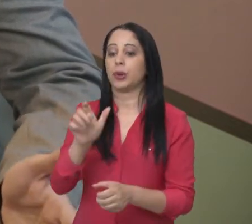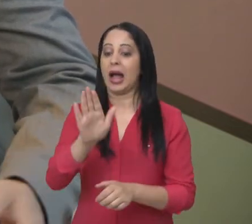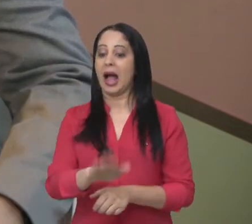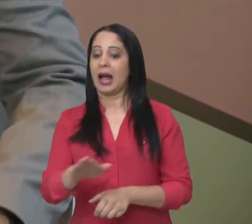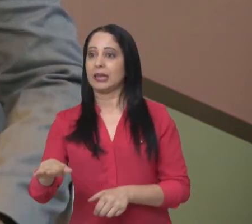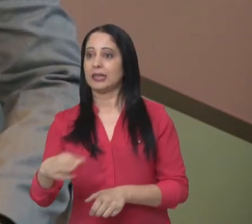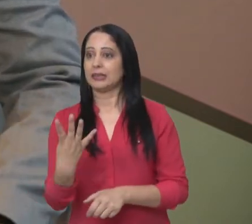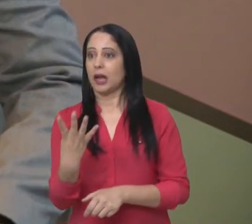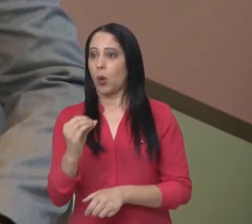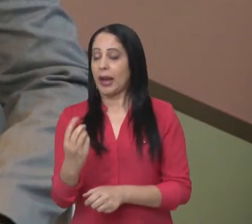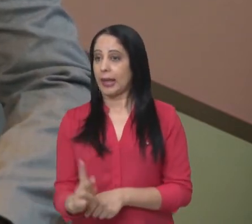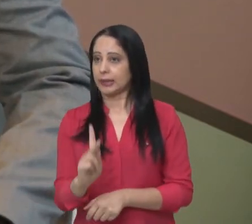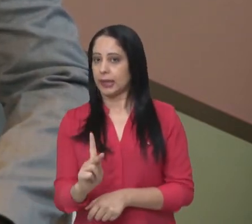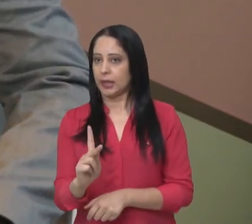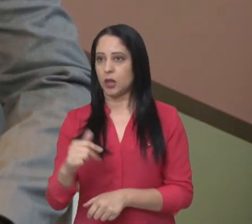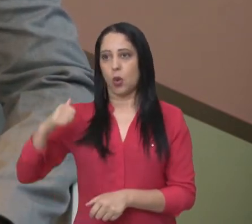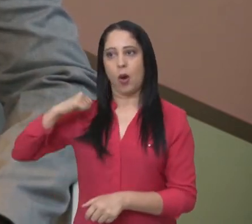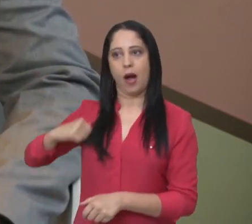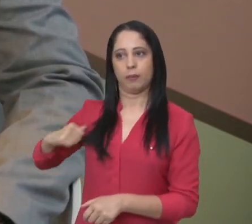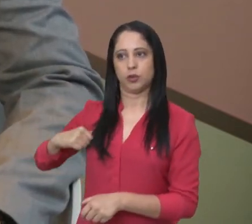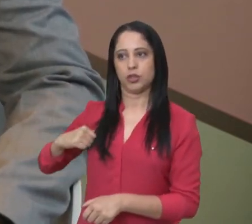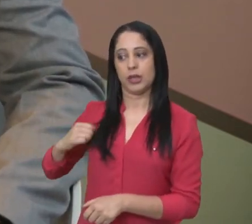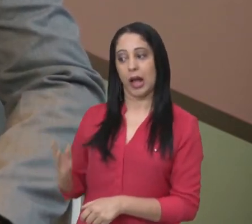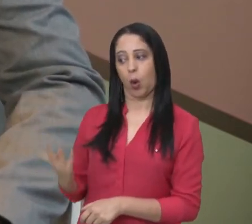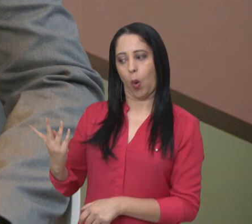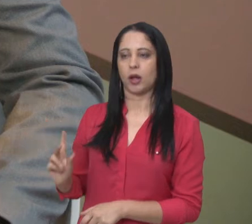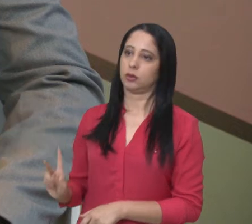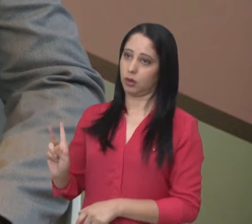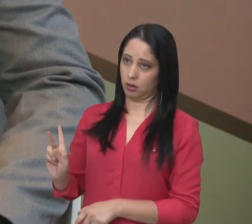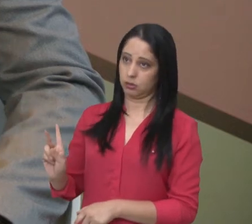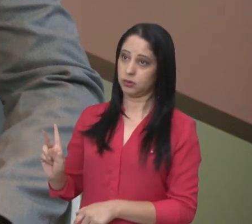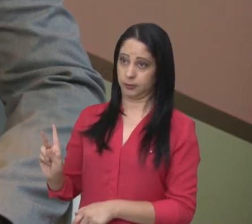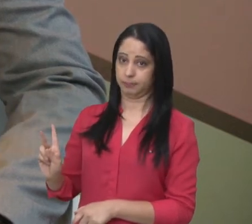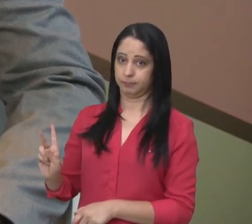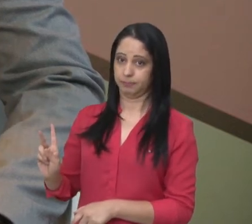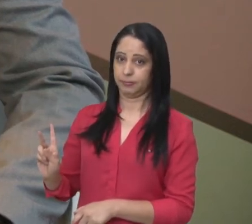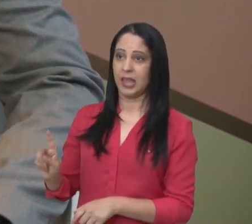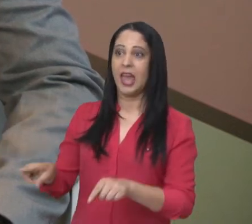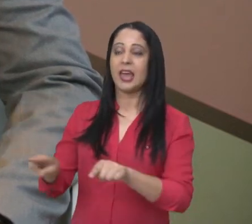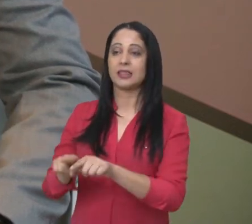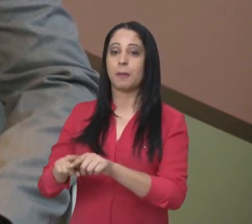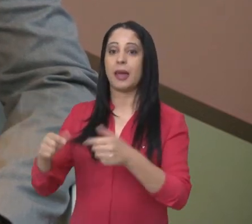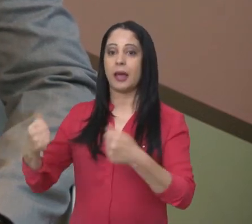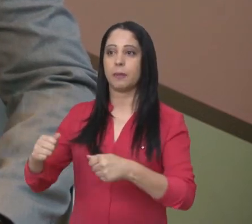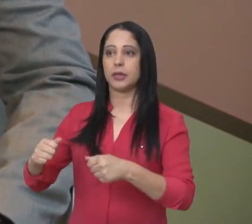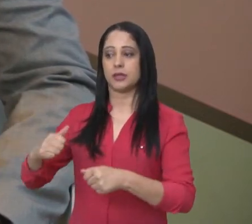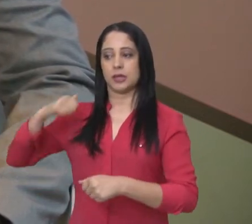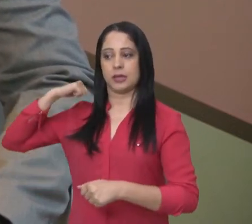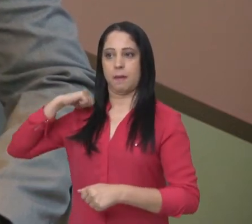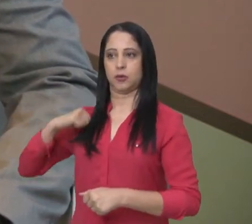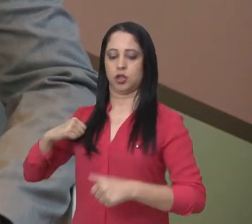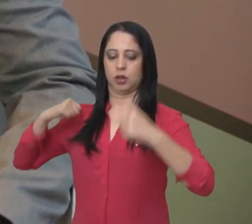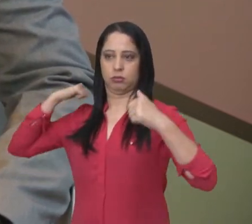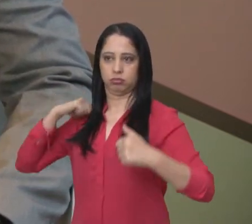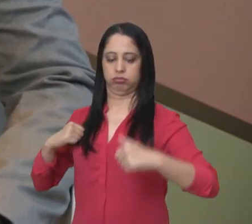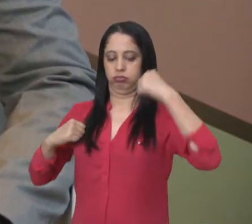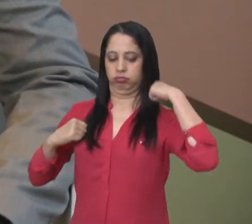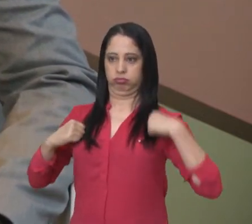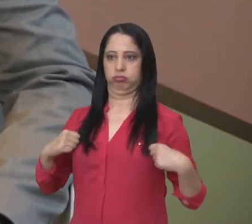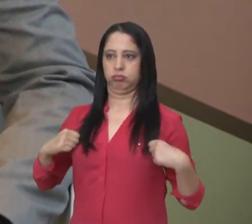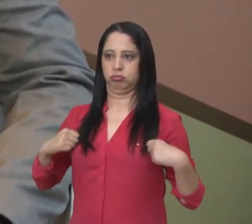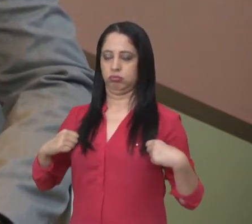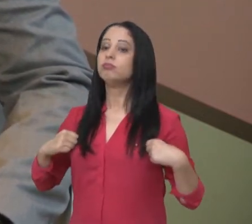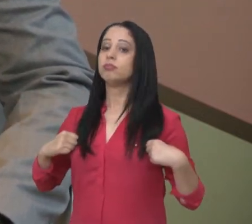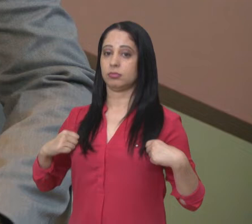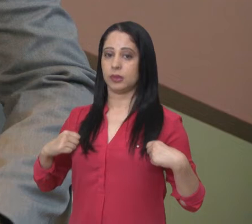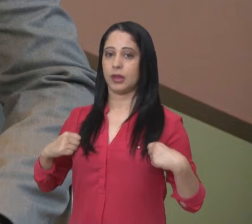40 quilos, a mochila não pode passar de 4 quilos. E preferir mochilas que tenham as duas alças. E